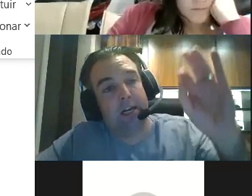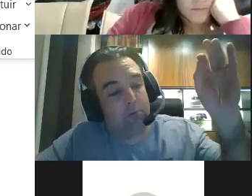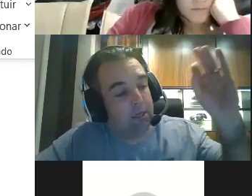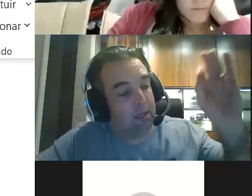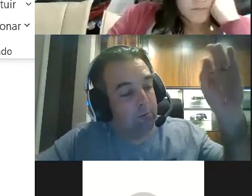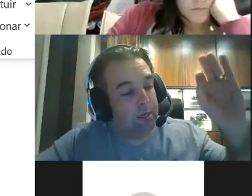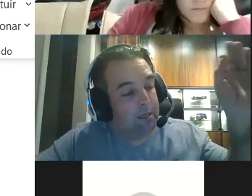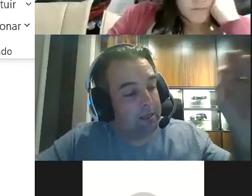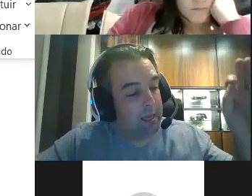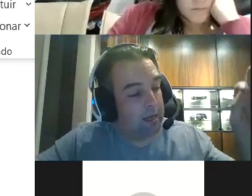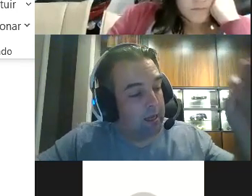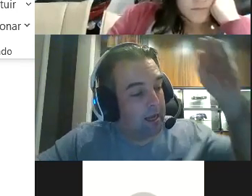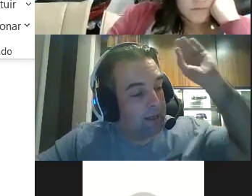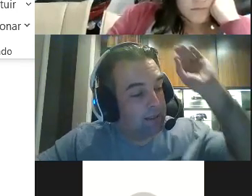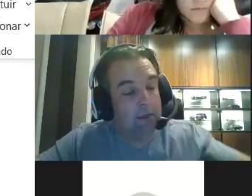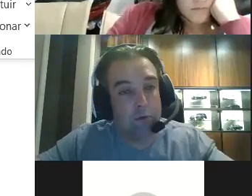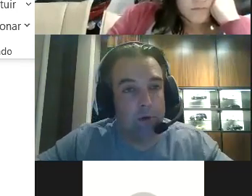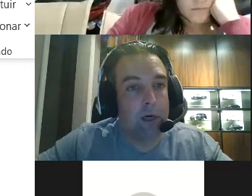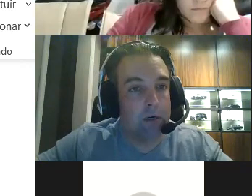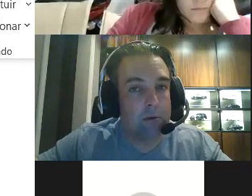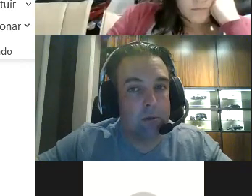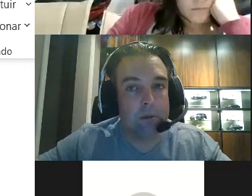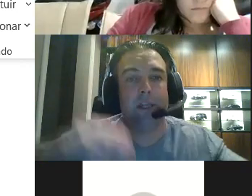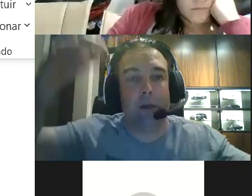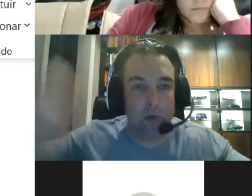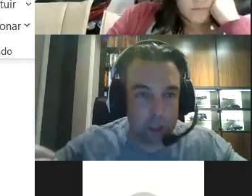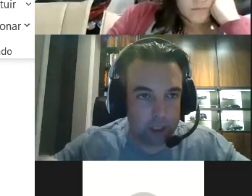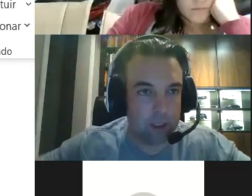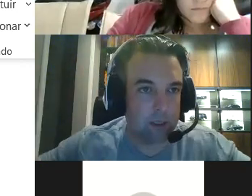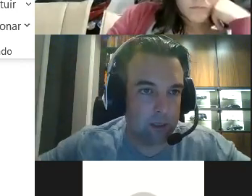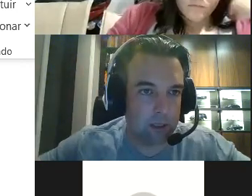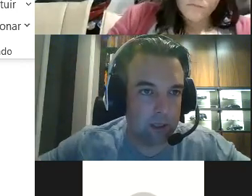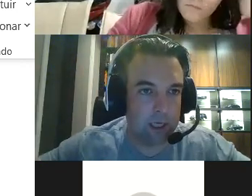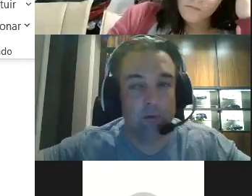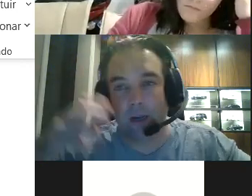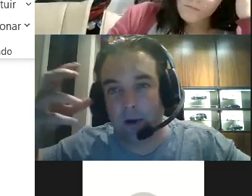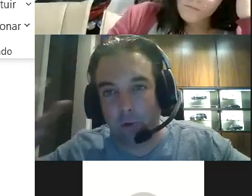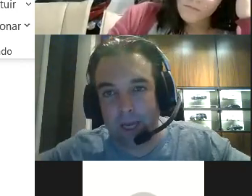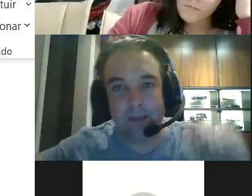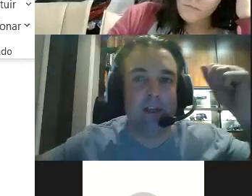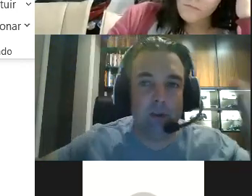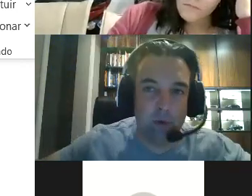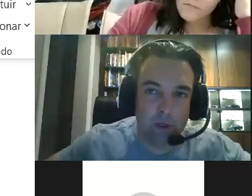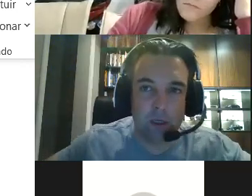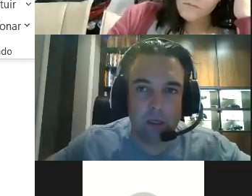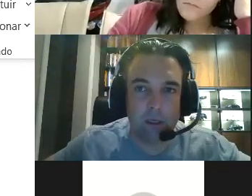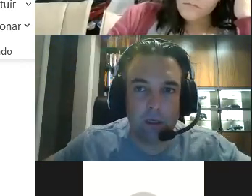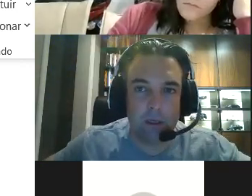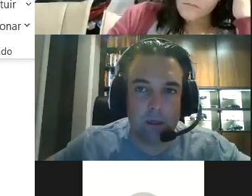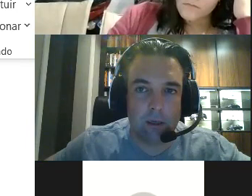de água que tem no planeta Terra há 5.000 anos tem hoje. Não aumenta nem